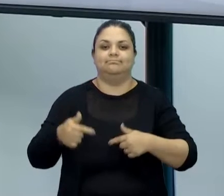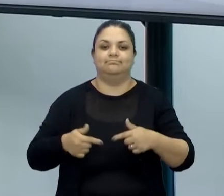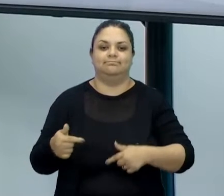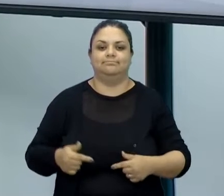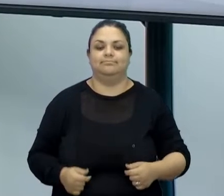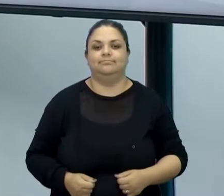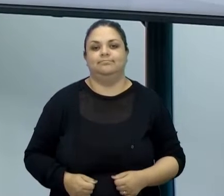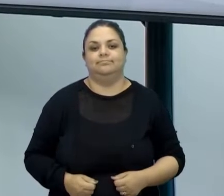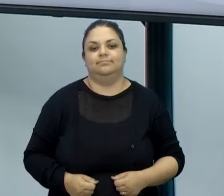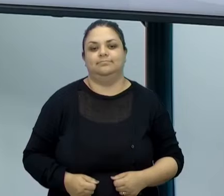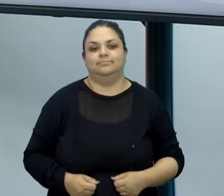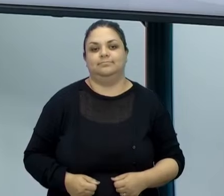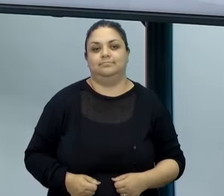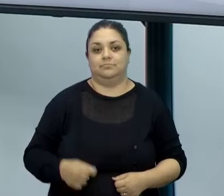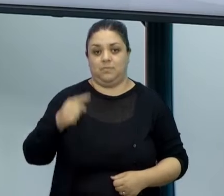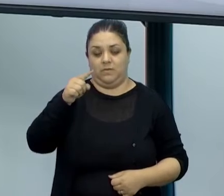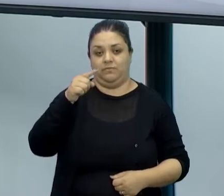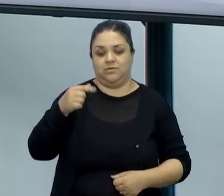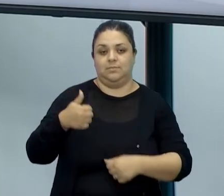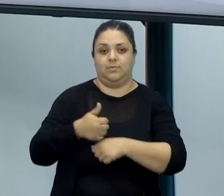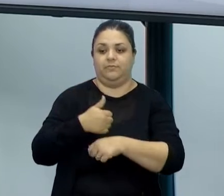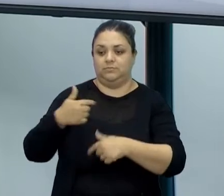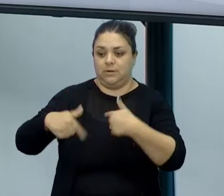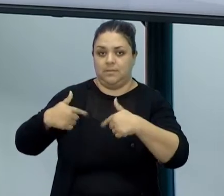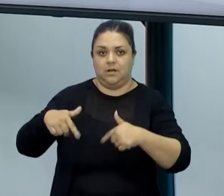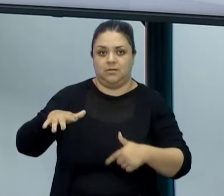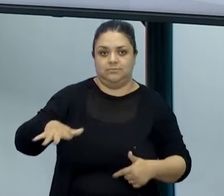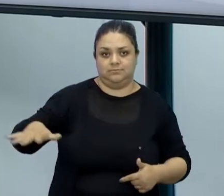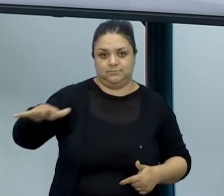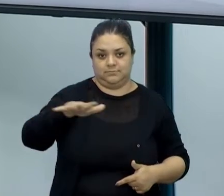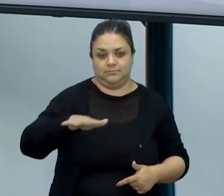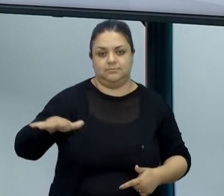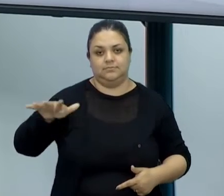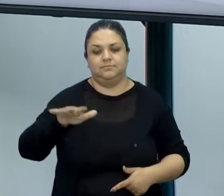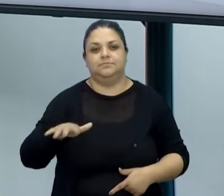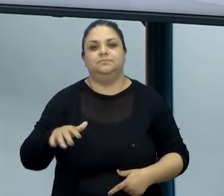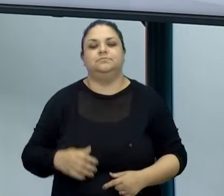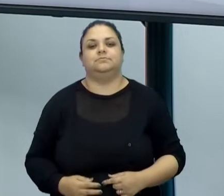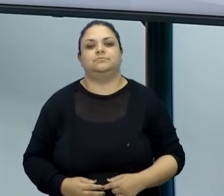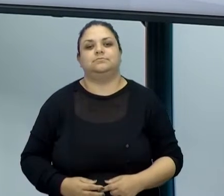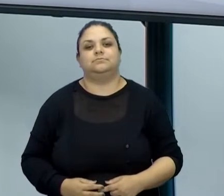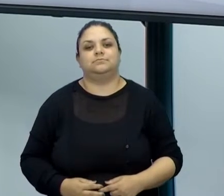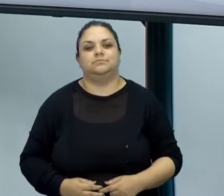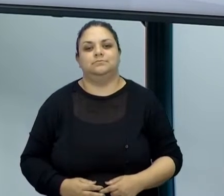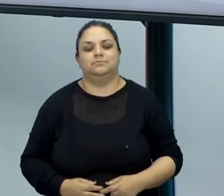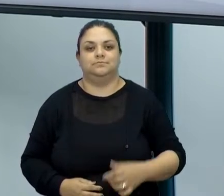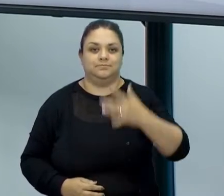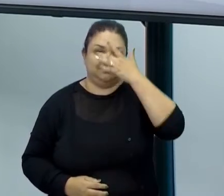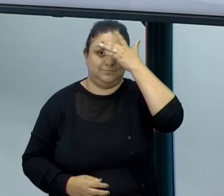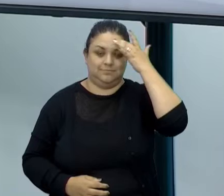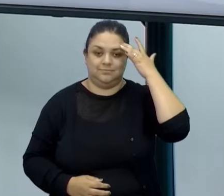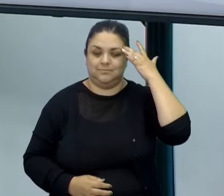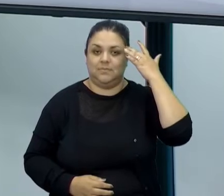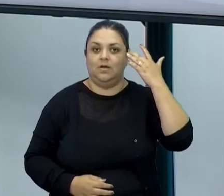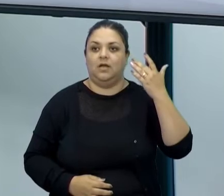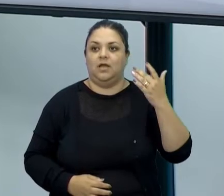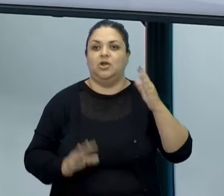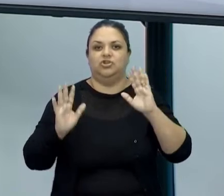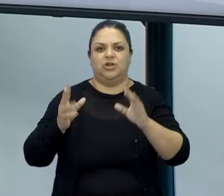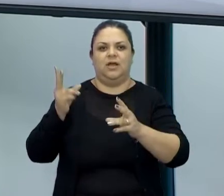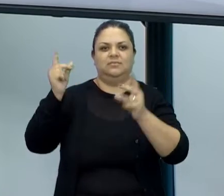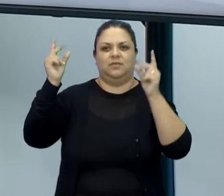uma área, uma função dentro de uma empresa, muito provavelmente as pessoas que vieram antes de